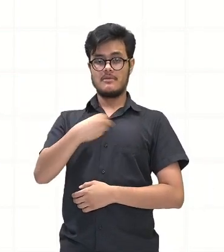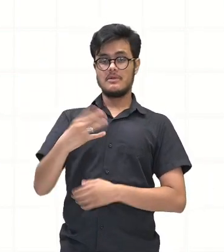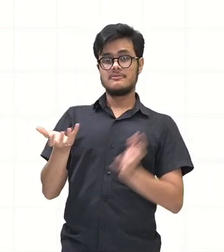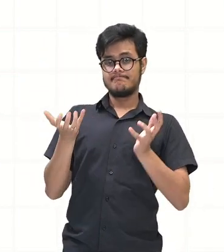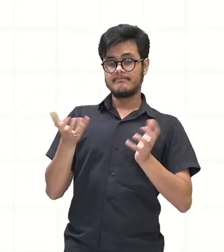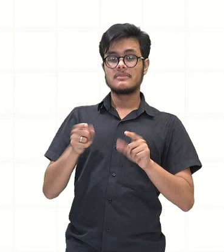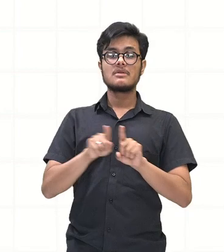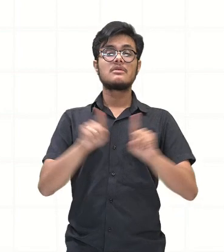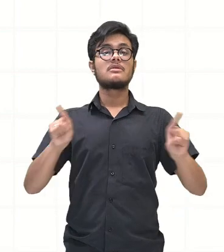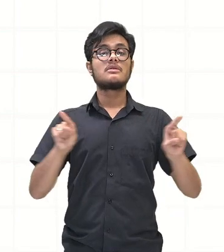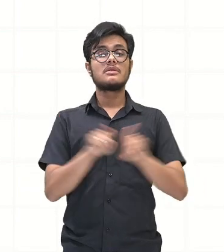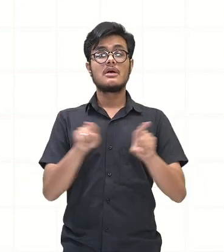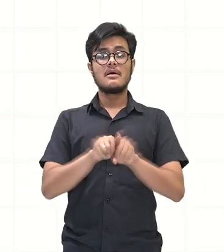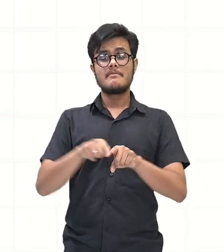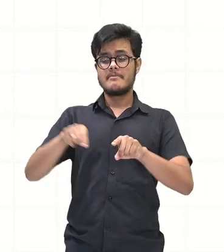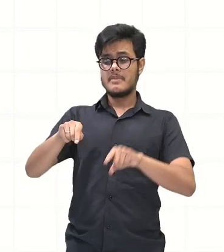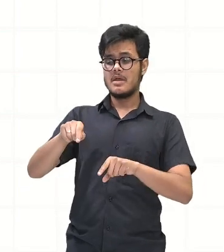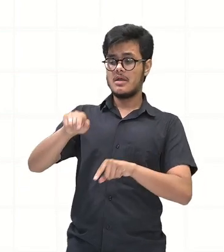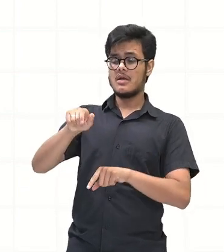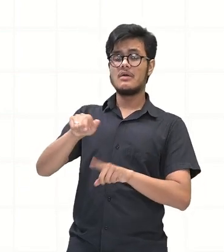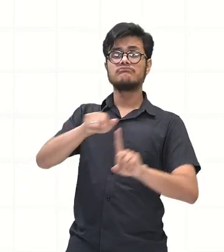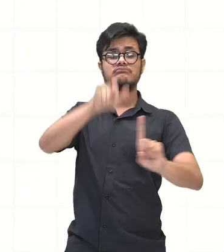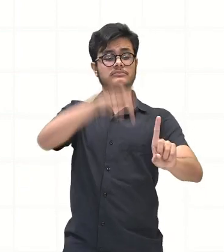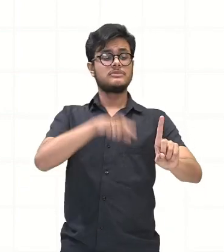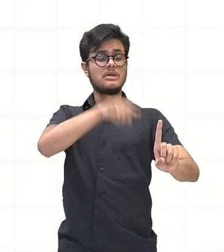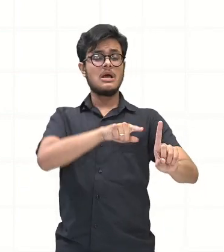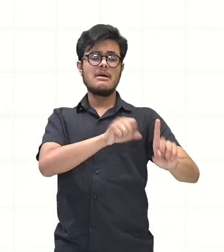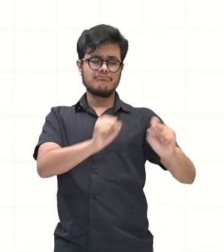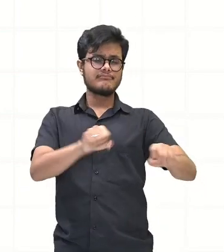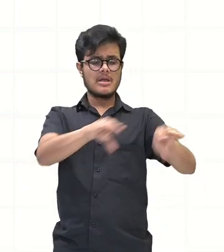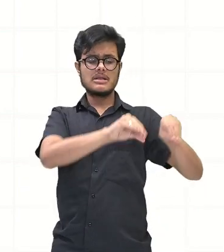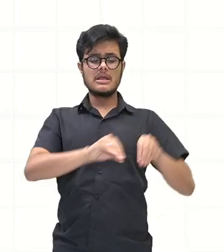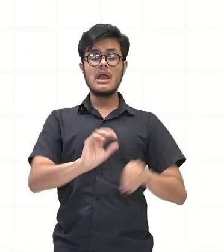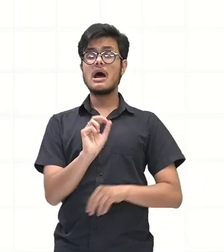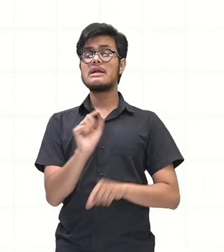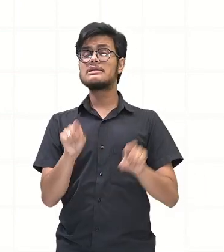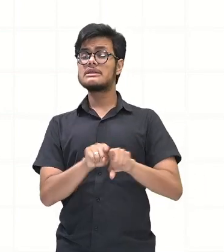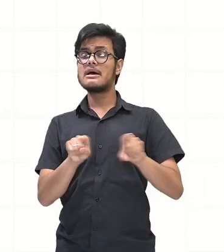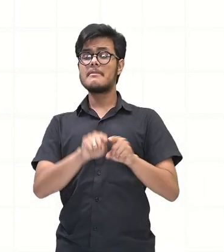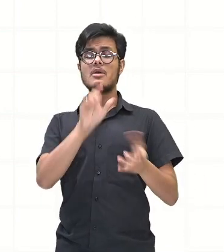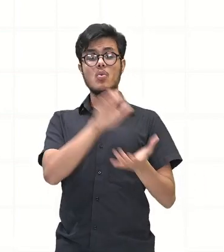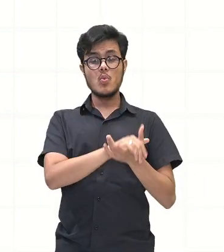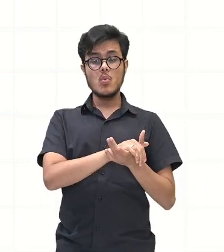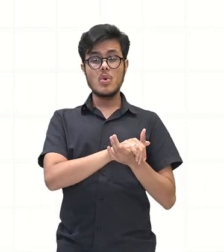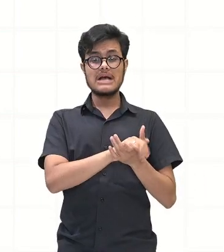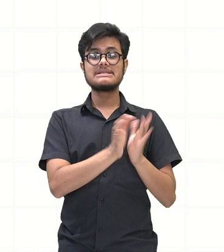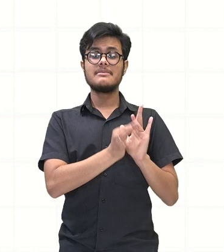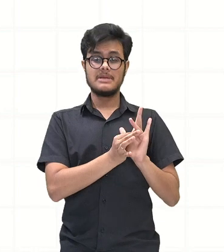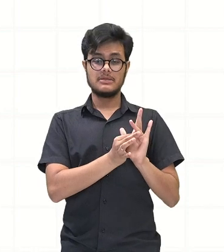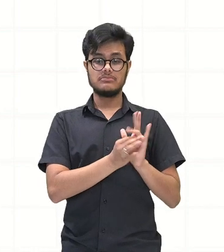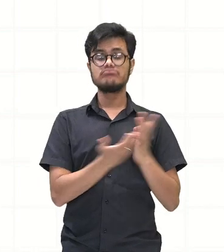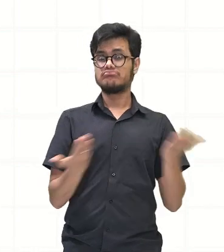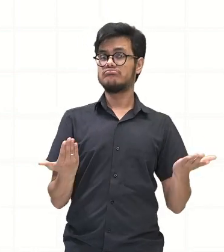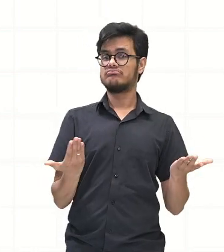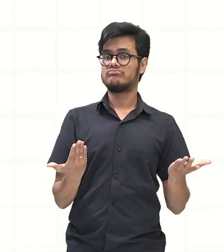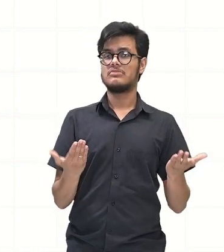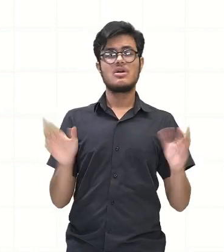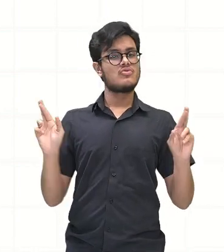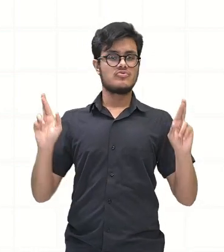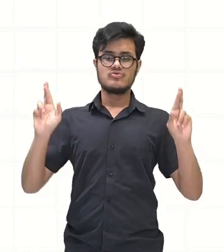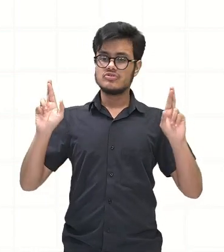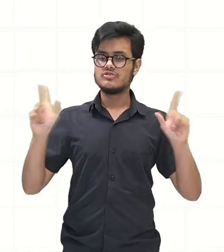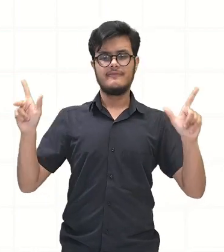à propriedade de terra e ao casamento. Então, olha só essa questão-chave aí em relação à